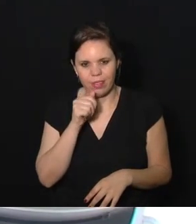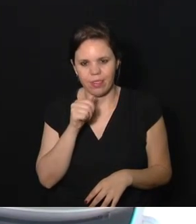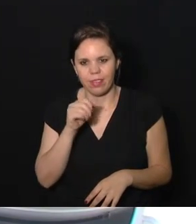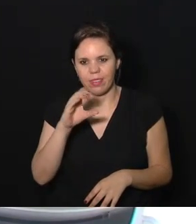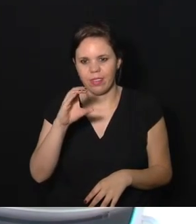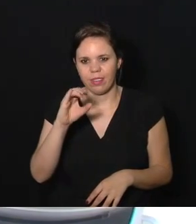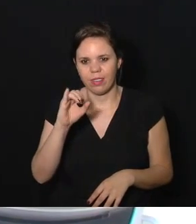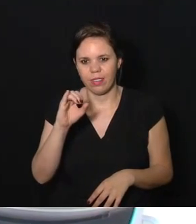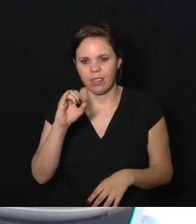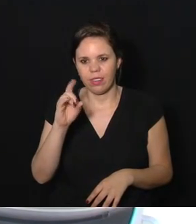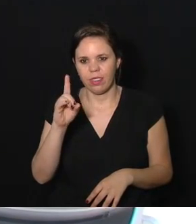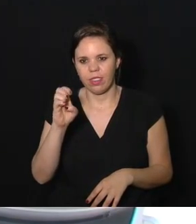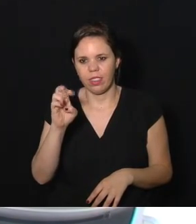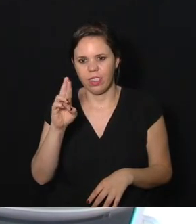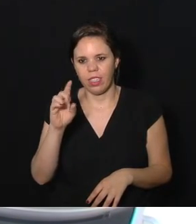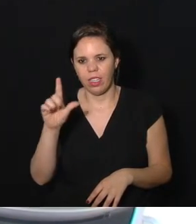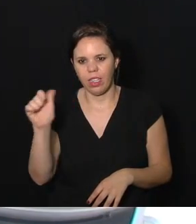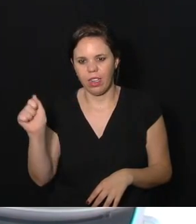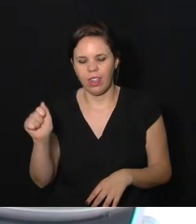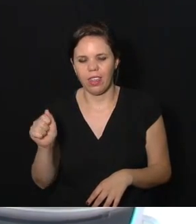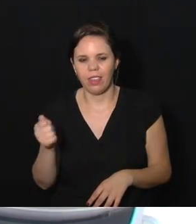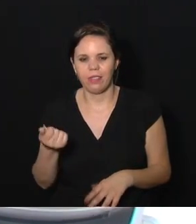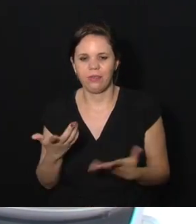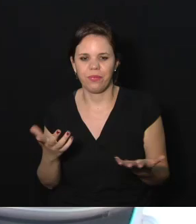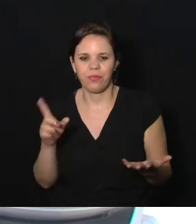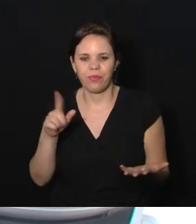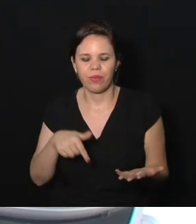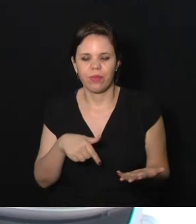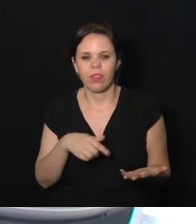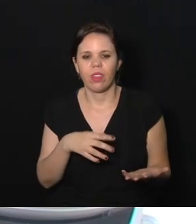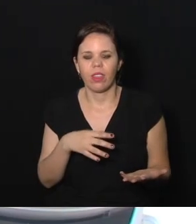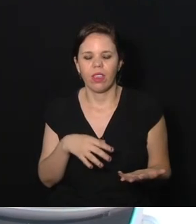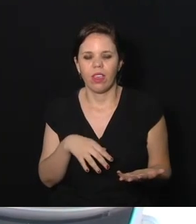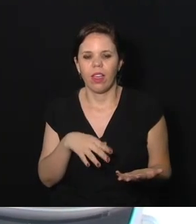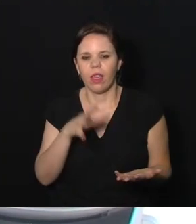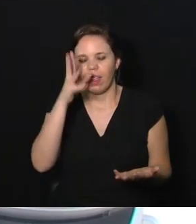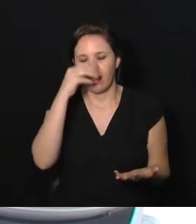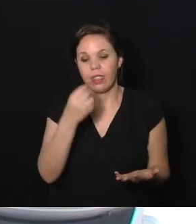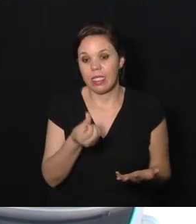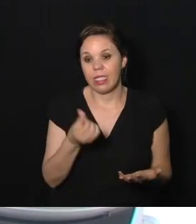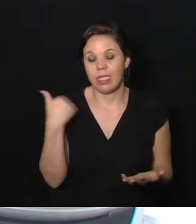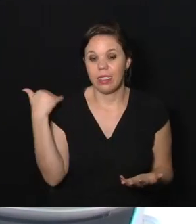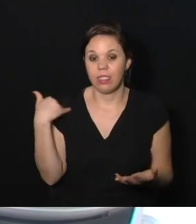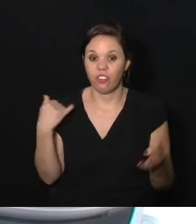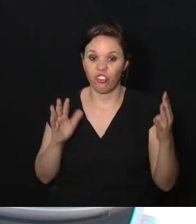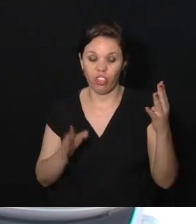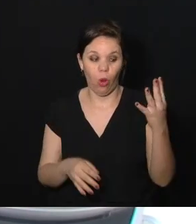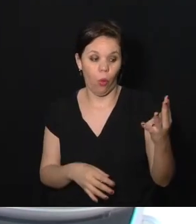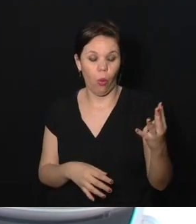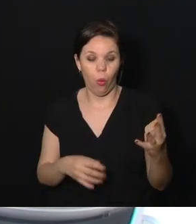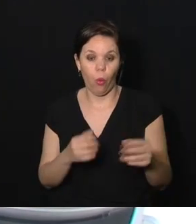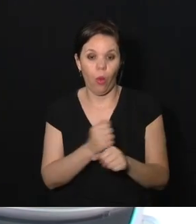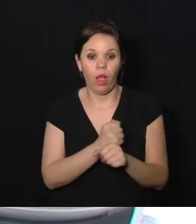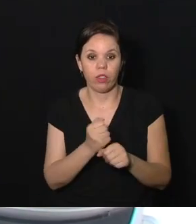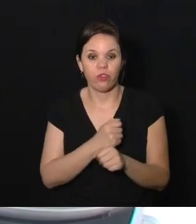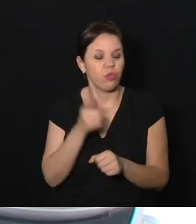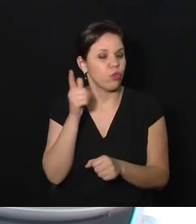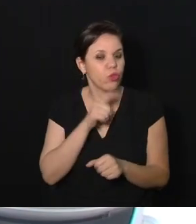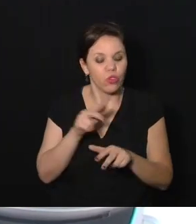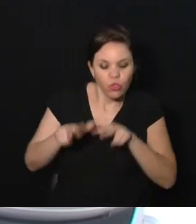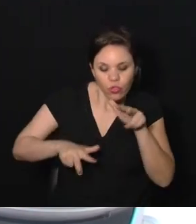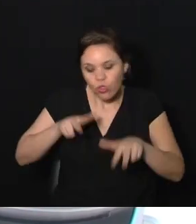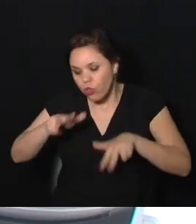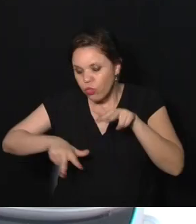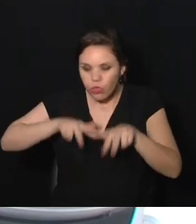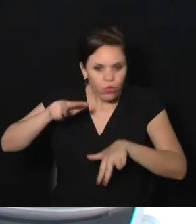mais conhecida como Cindy. Essa galinha tem 6 anos e há 4 anos não conseguia andar direito porque tinha uma ferida